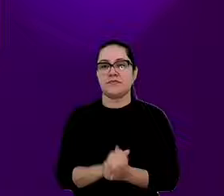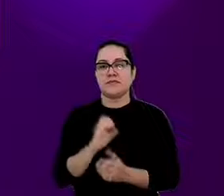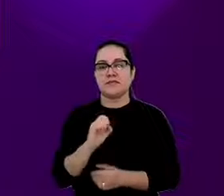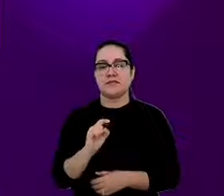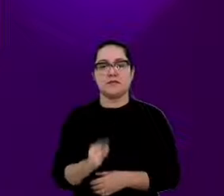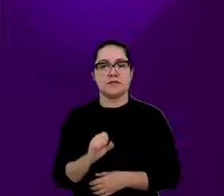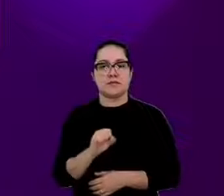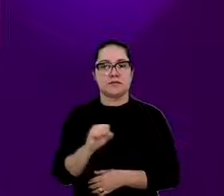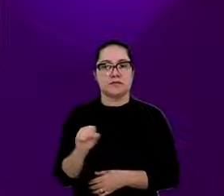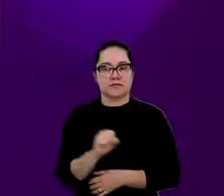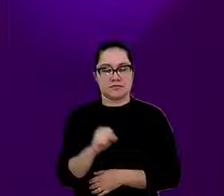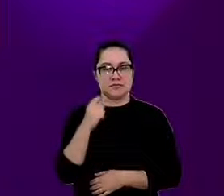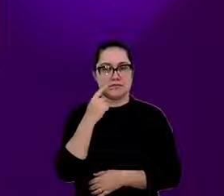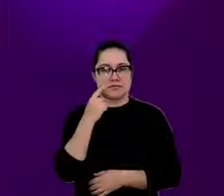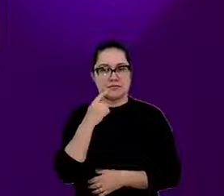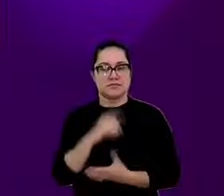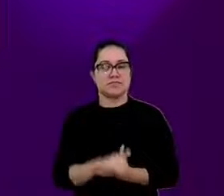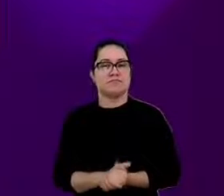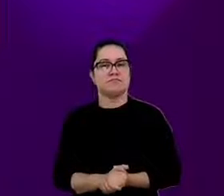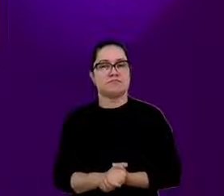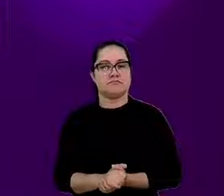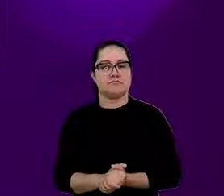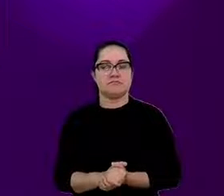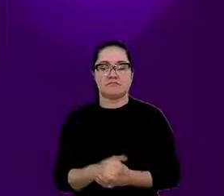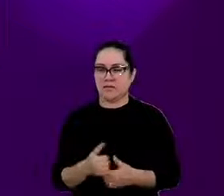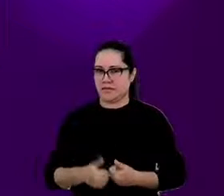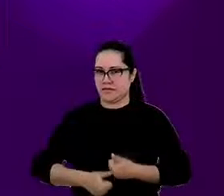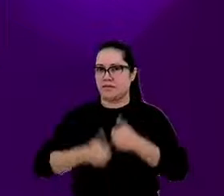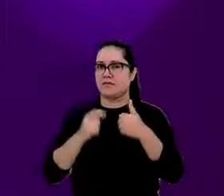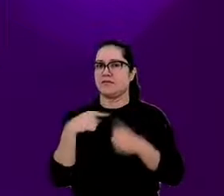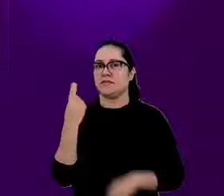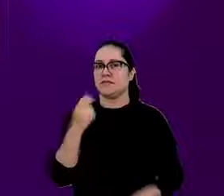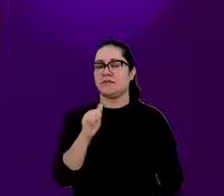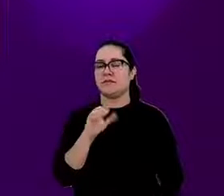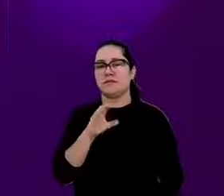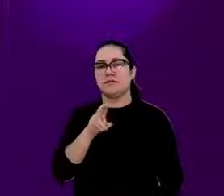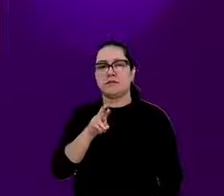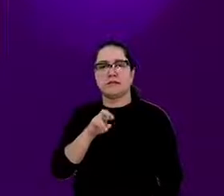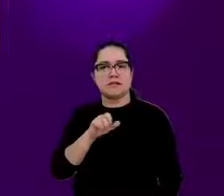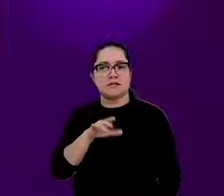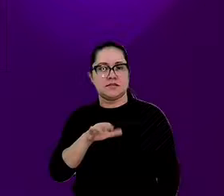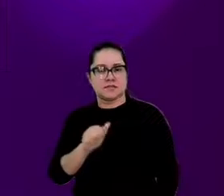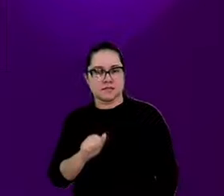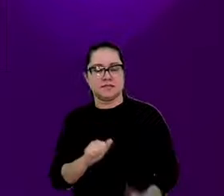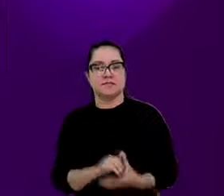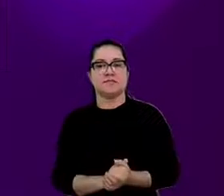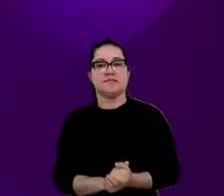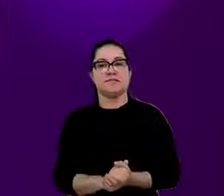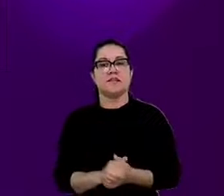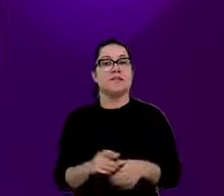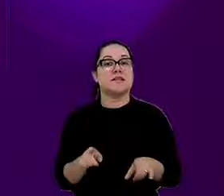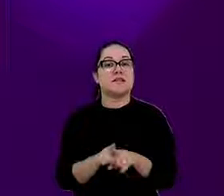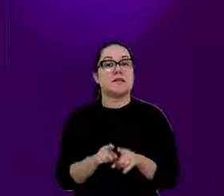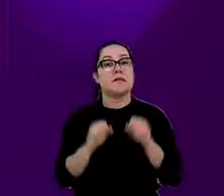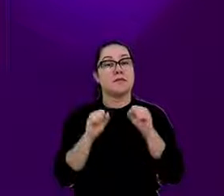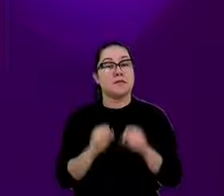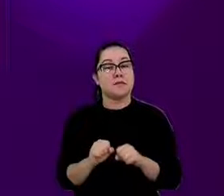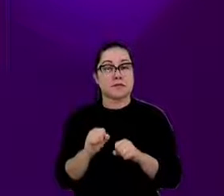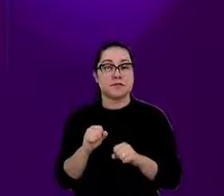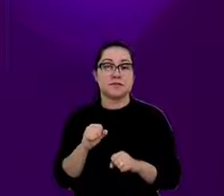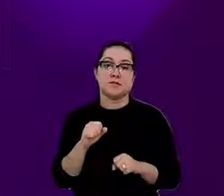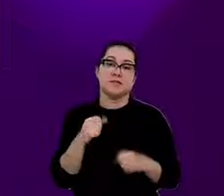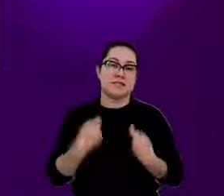0,88, melhorando muito a nossa acurácia. A gente tem também outros estudos mostrando que talvez a gente nem precise utilizar ferramentas